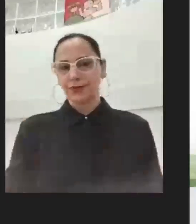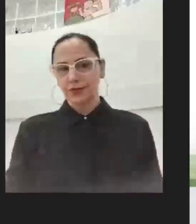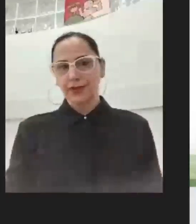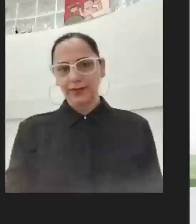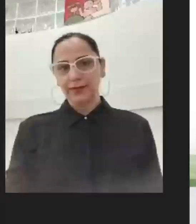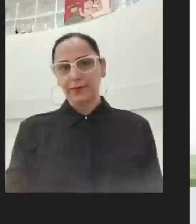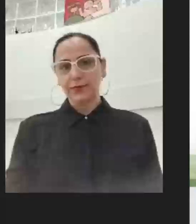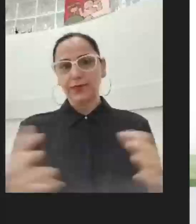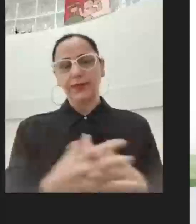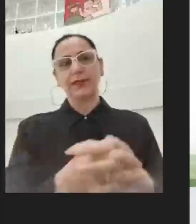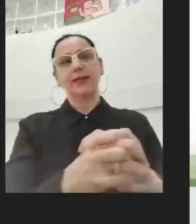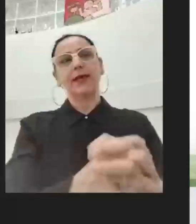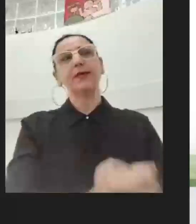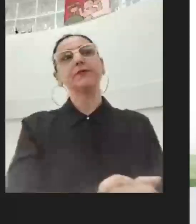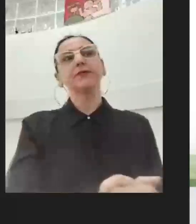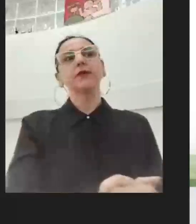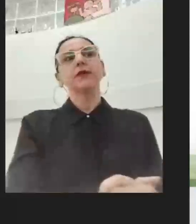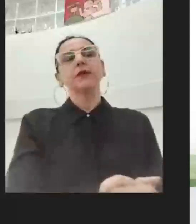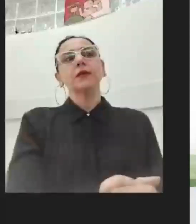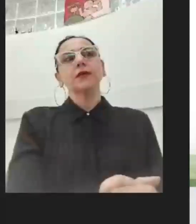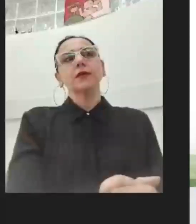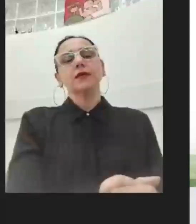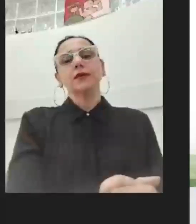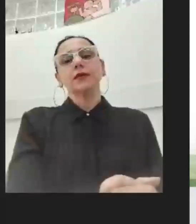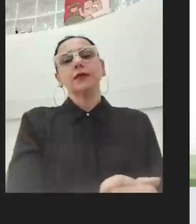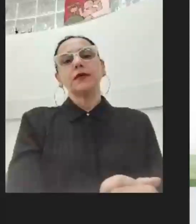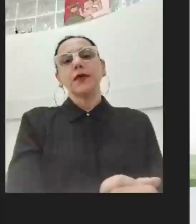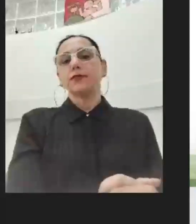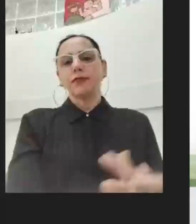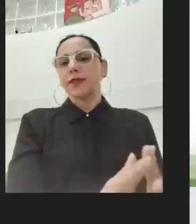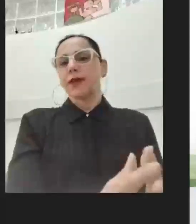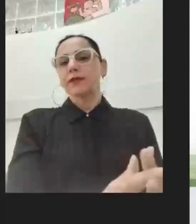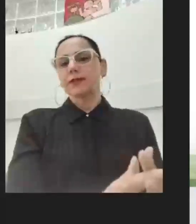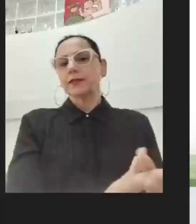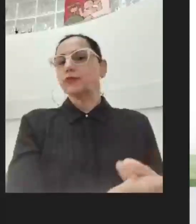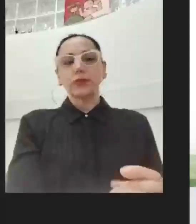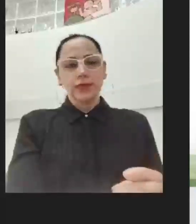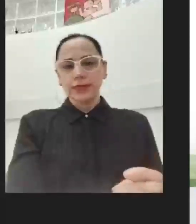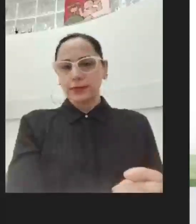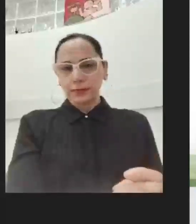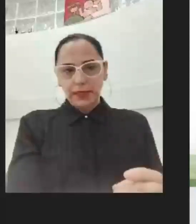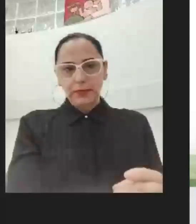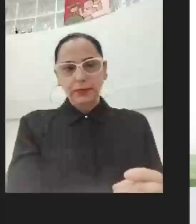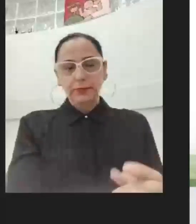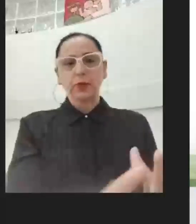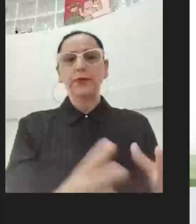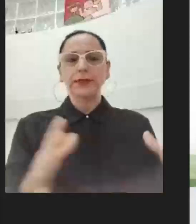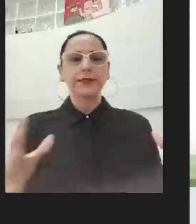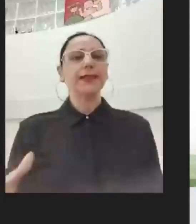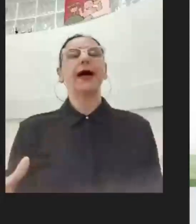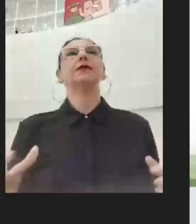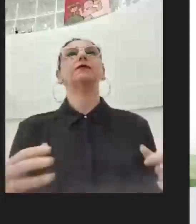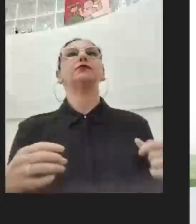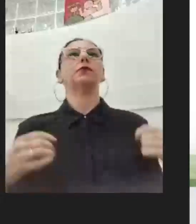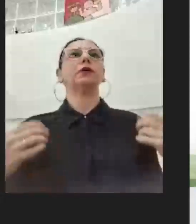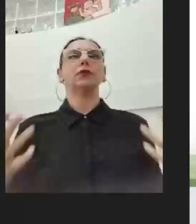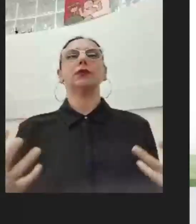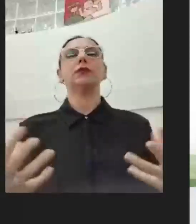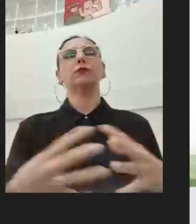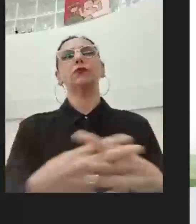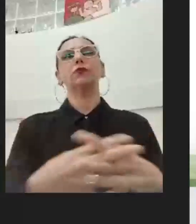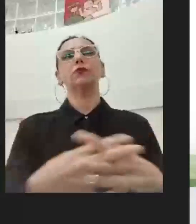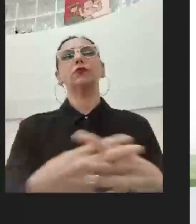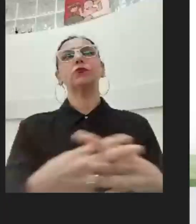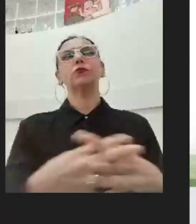regional, que hoje já está aposentada lá, e eu vi nela assim um conhecimento, uma humanidade,